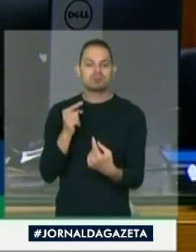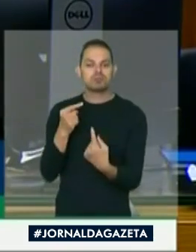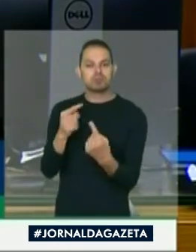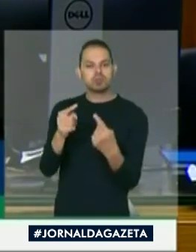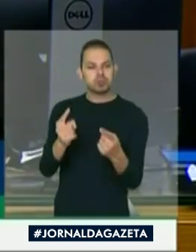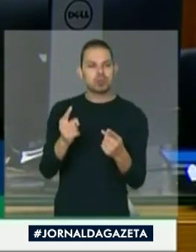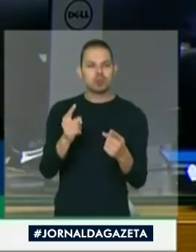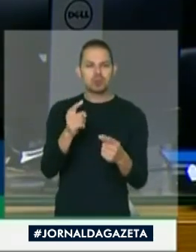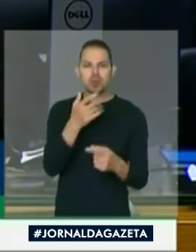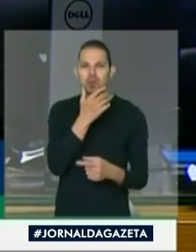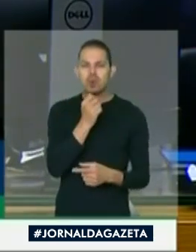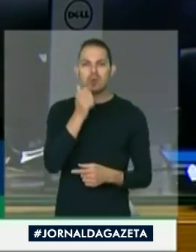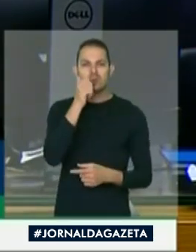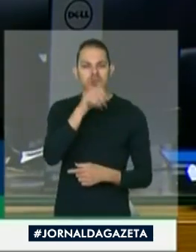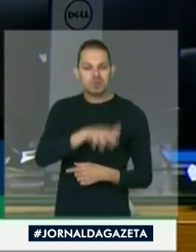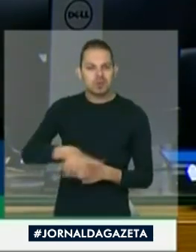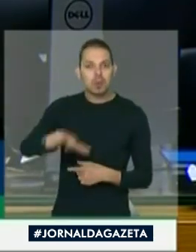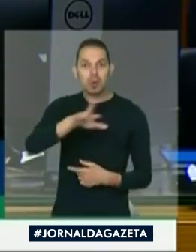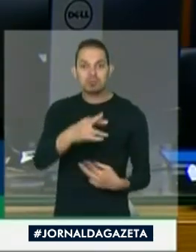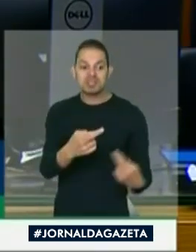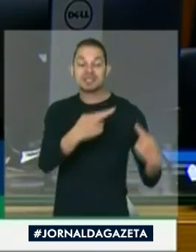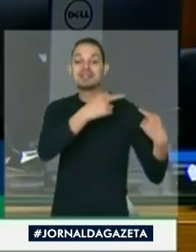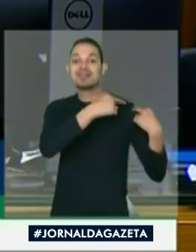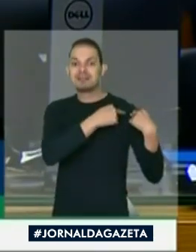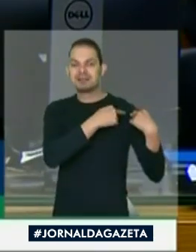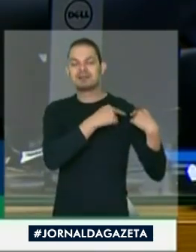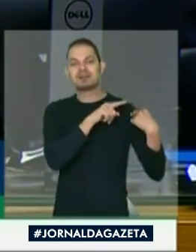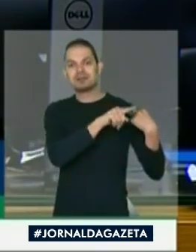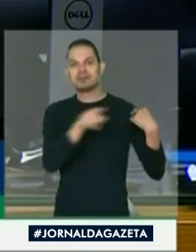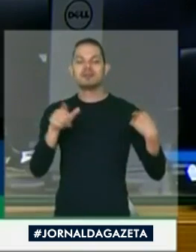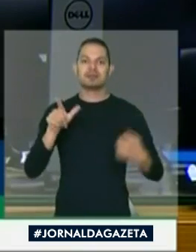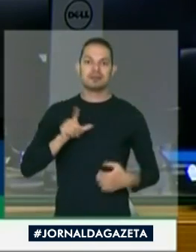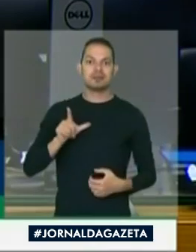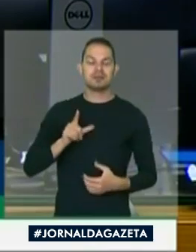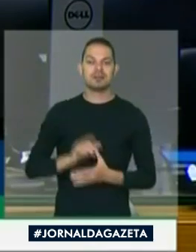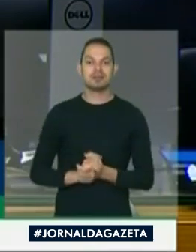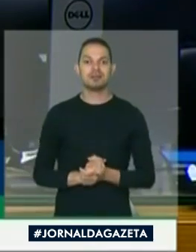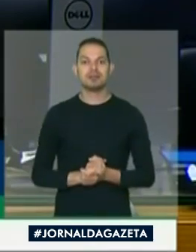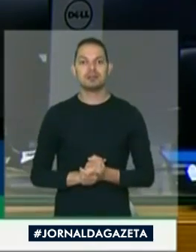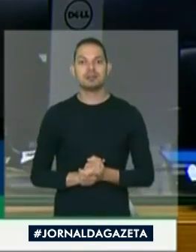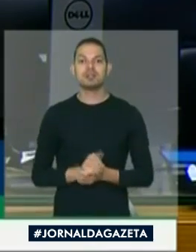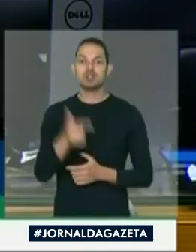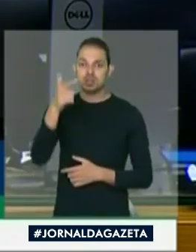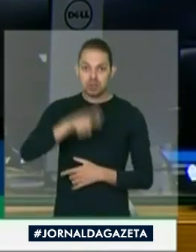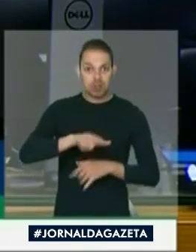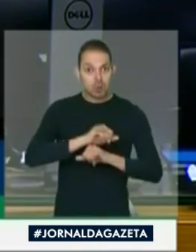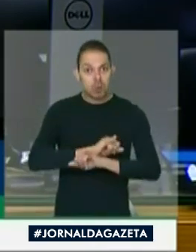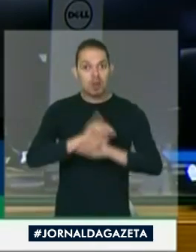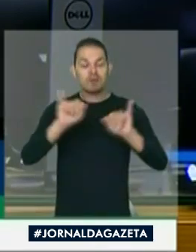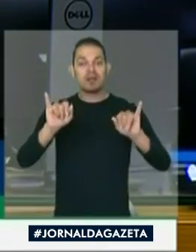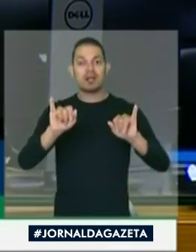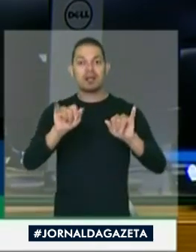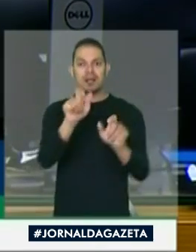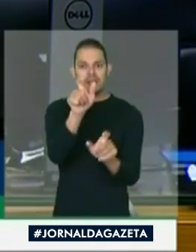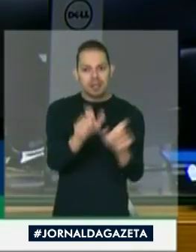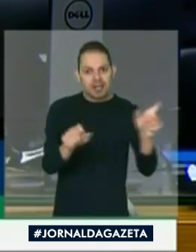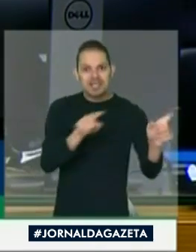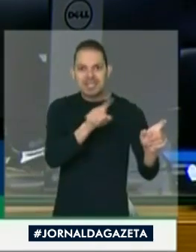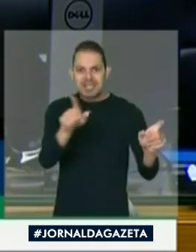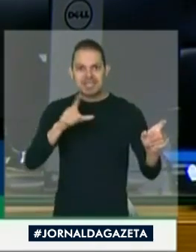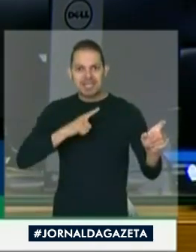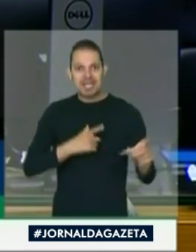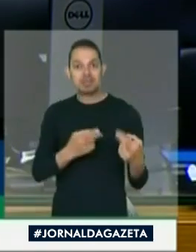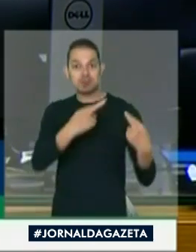aquelas que têm responsabilidade. Repito, aos que têm